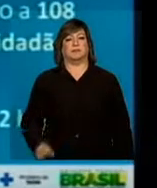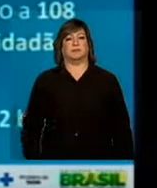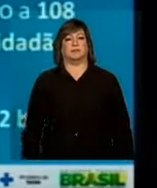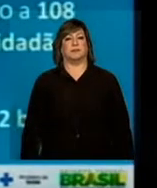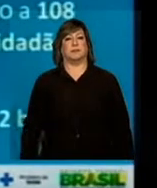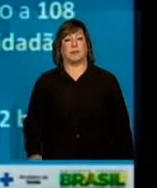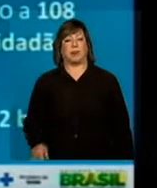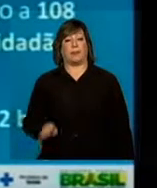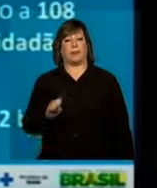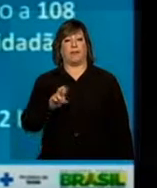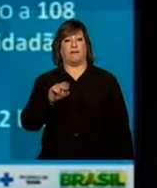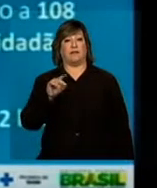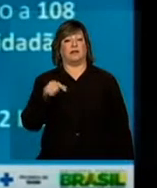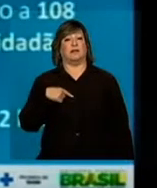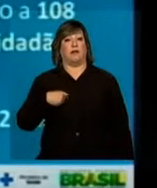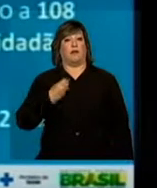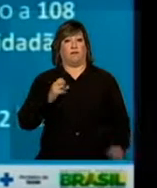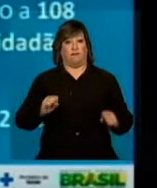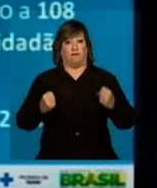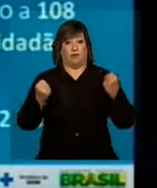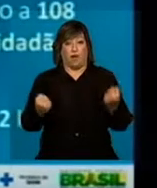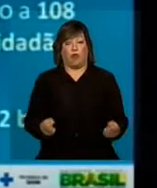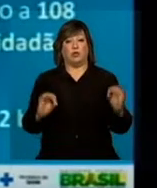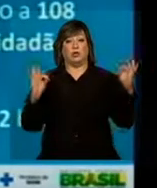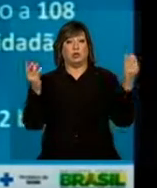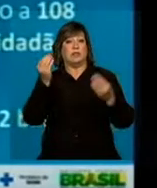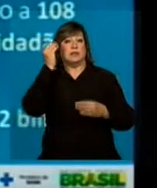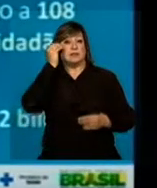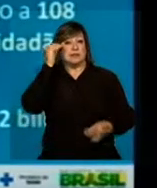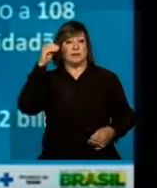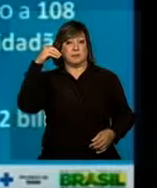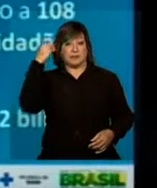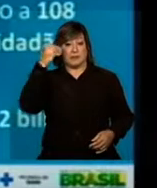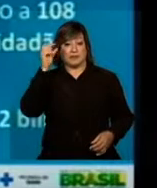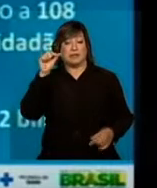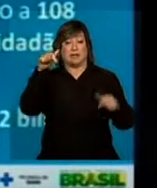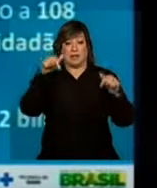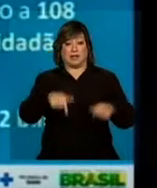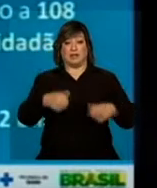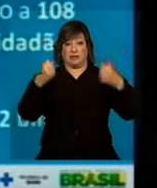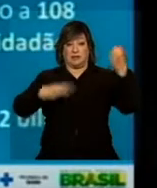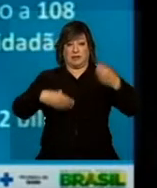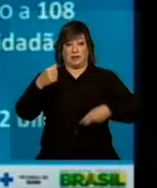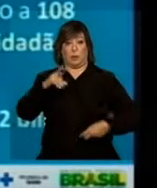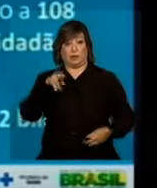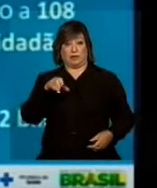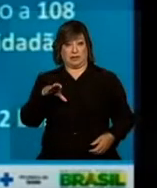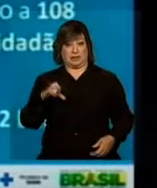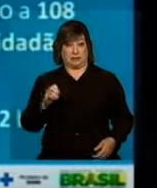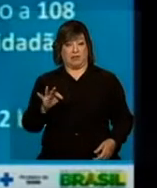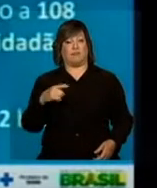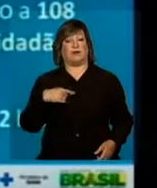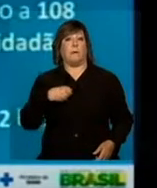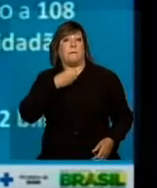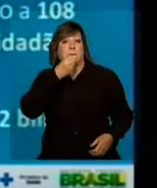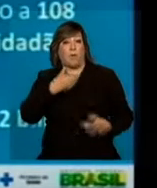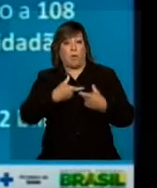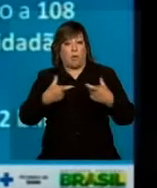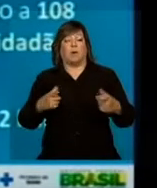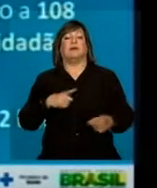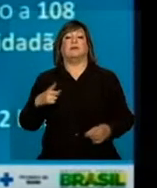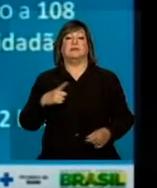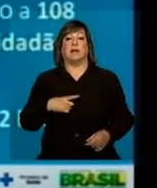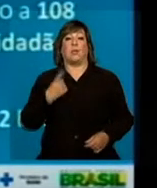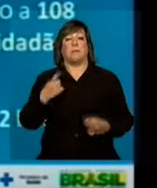e com evidências suficientemente fortes, todas as experiências aqui relatadas pelo Unicef de sucesso